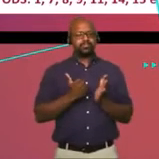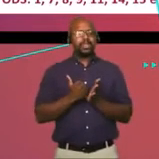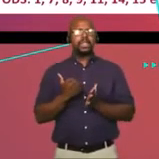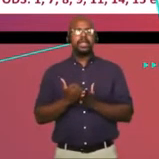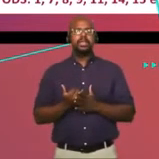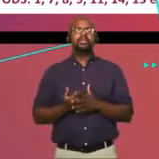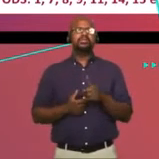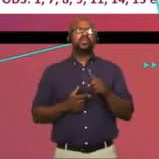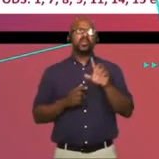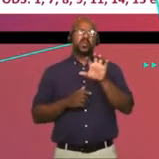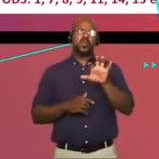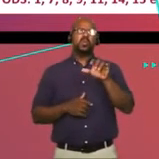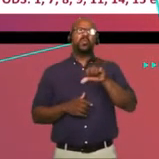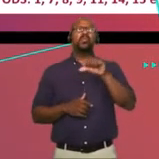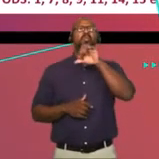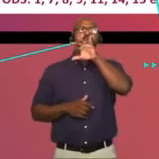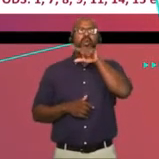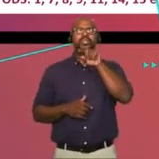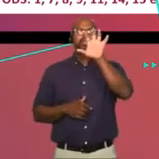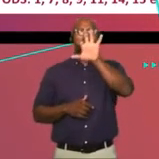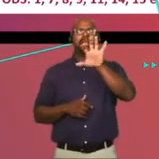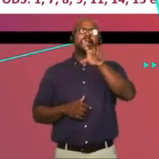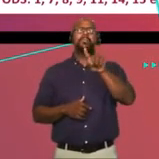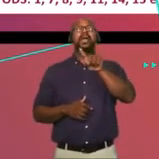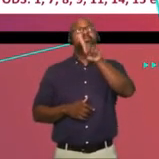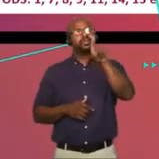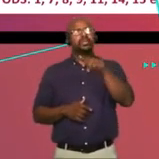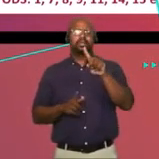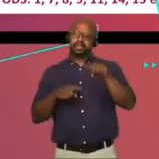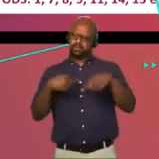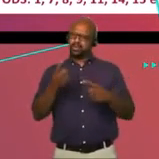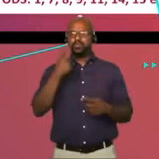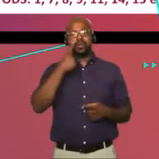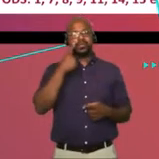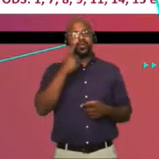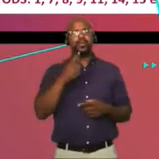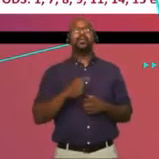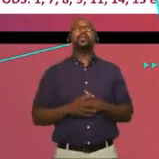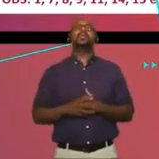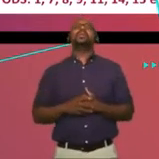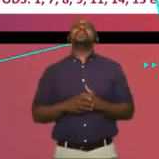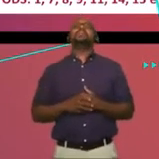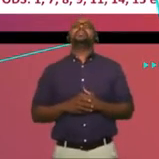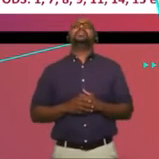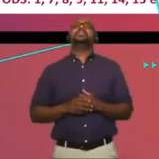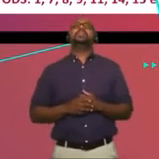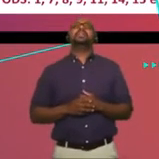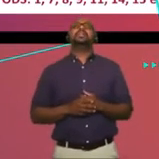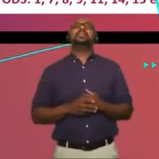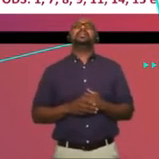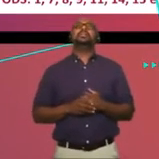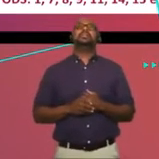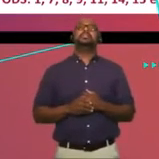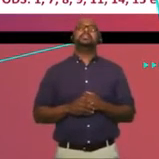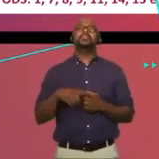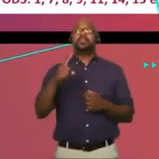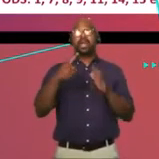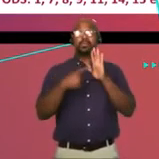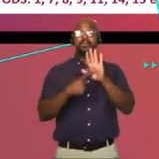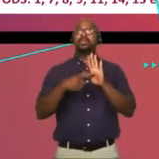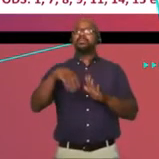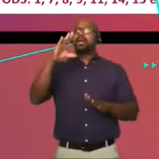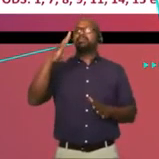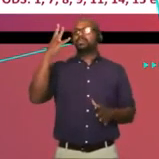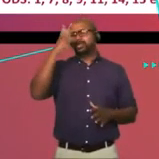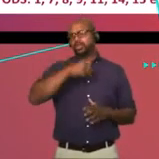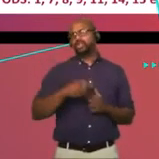e ficou ruinzinho esse slide aí né mas vocês quem depois fazer foi ver a apresentação está